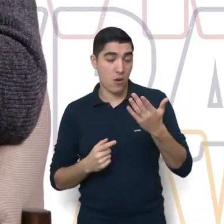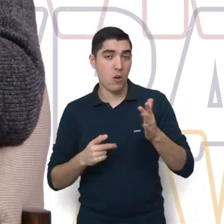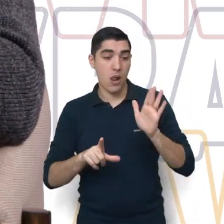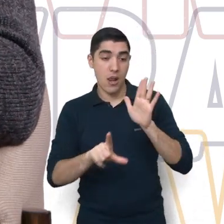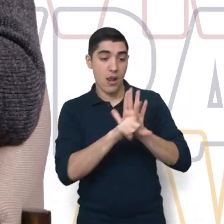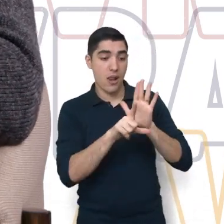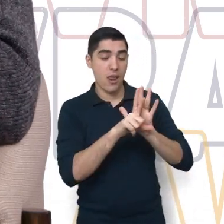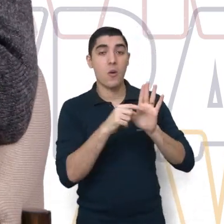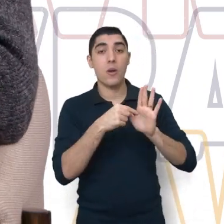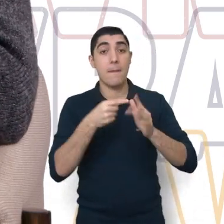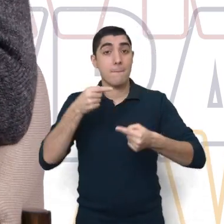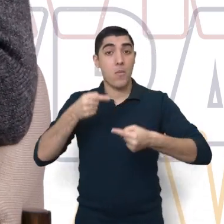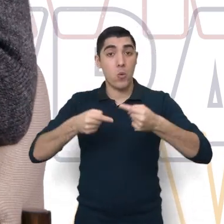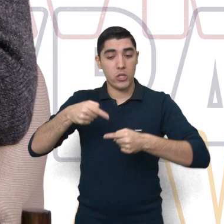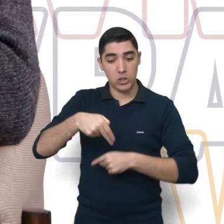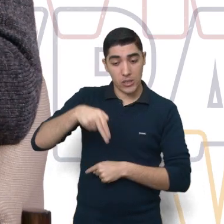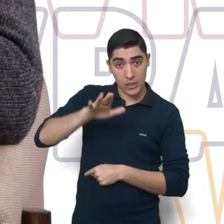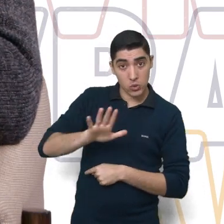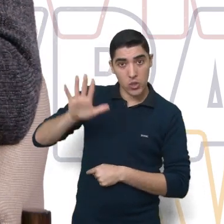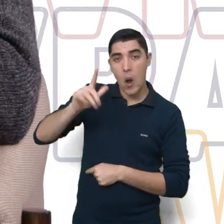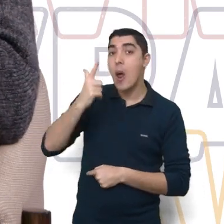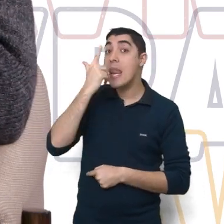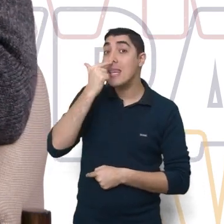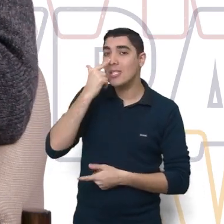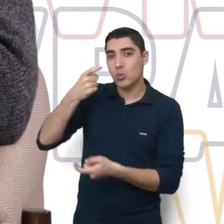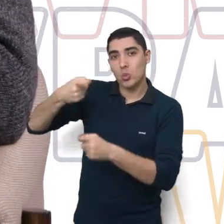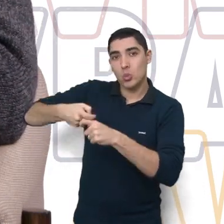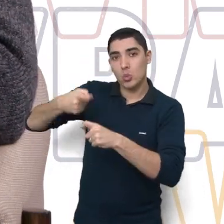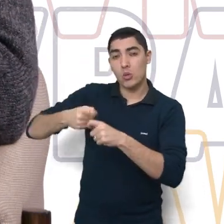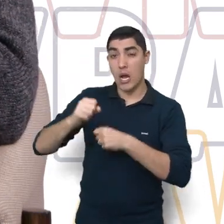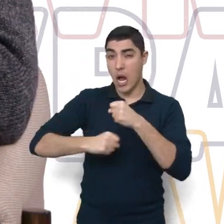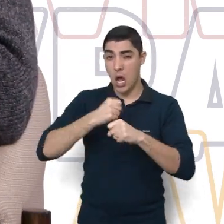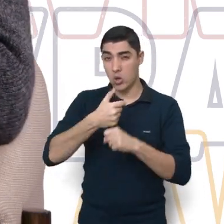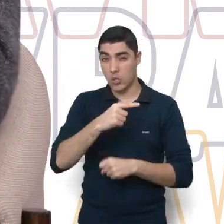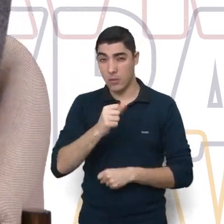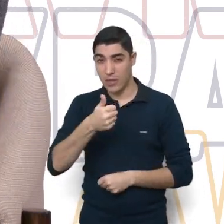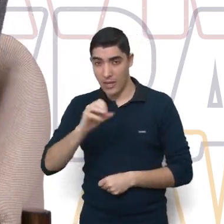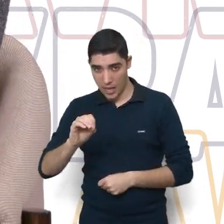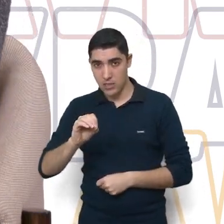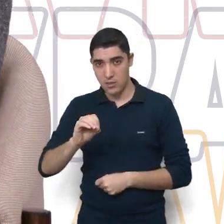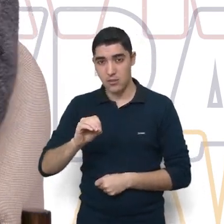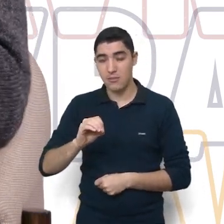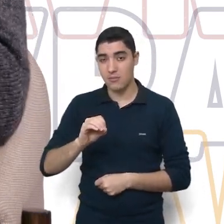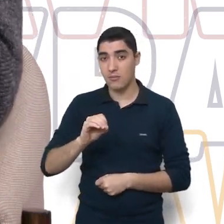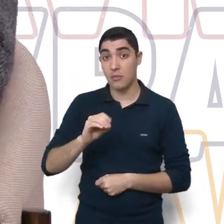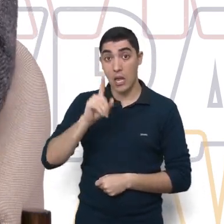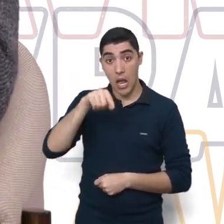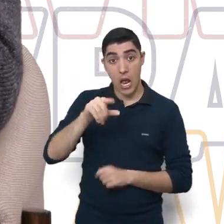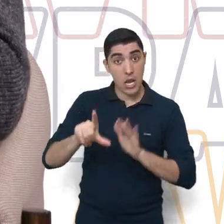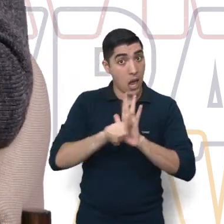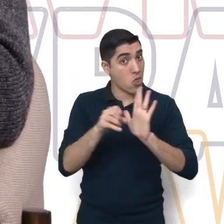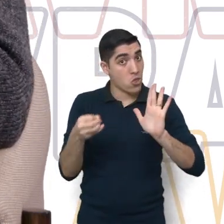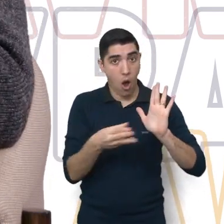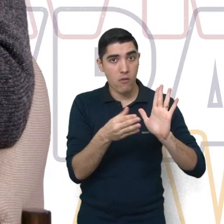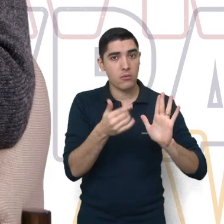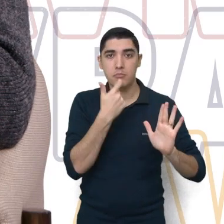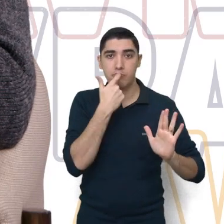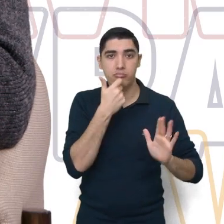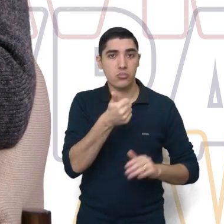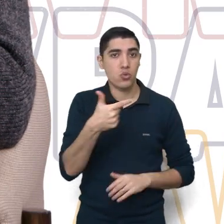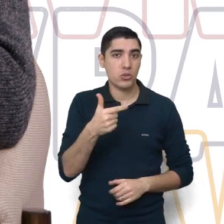é a política nacional dos resíduos sólidos ela é de 2010 né também Supernova tem 12 anos